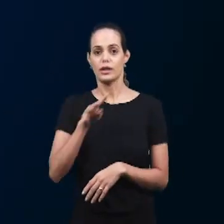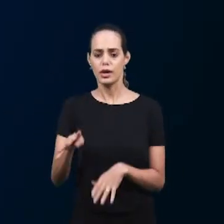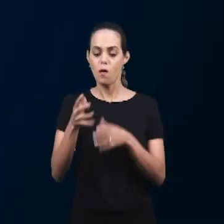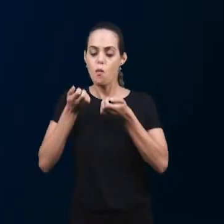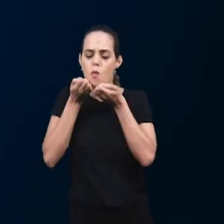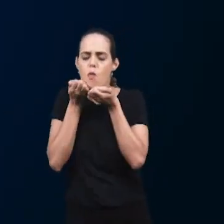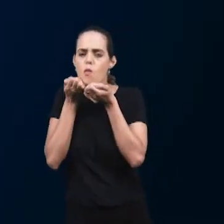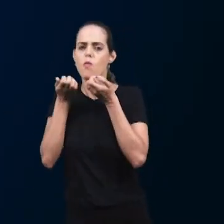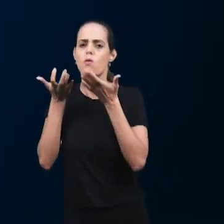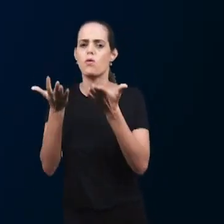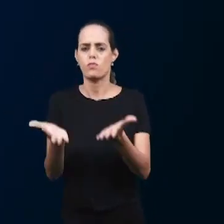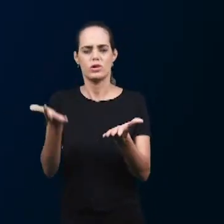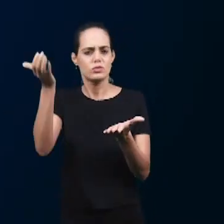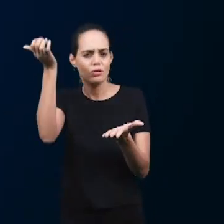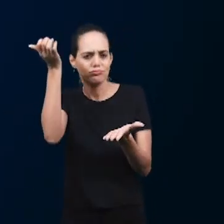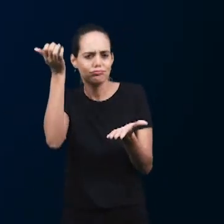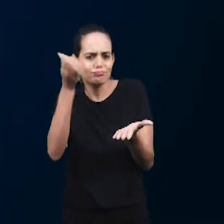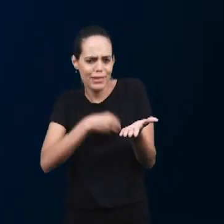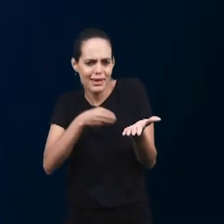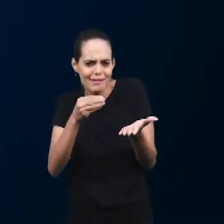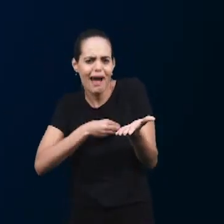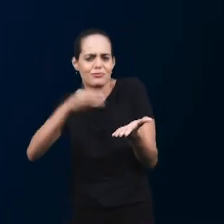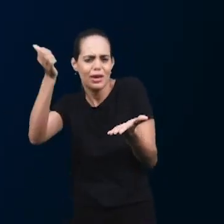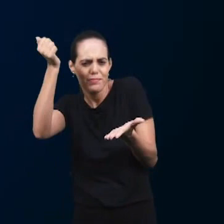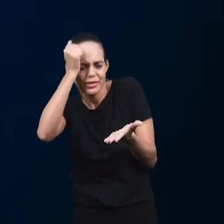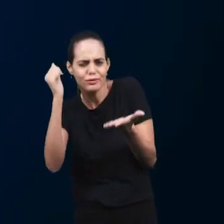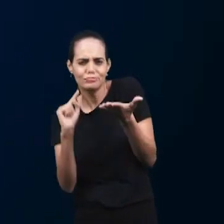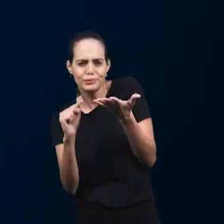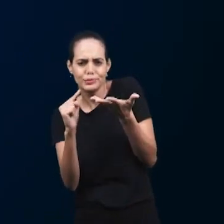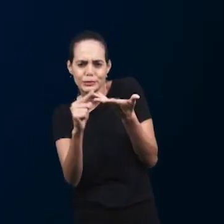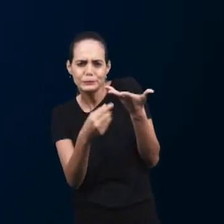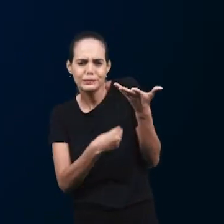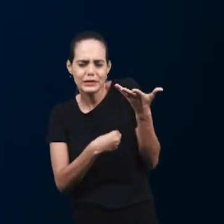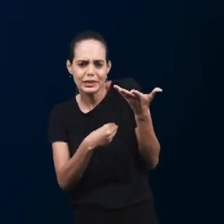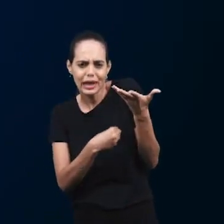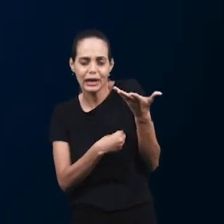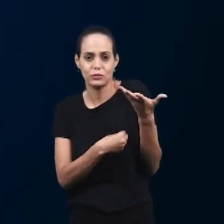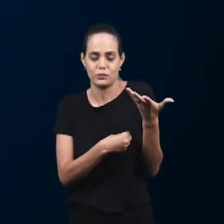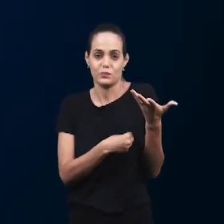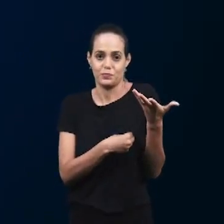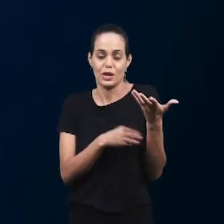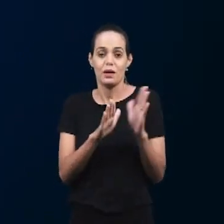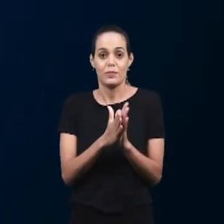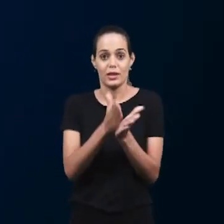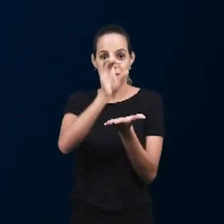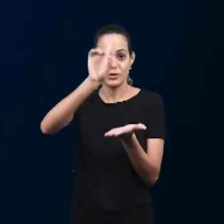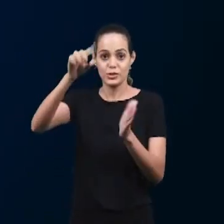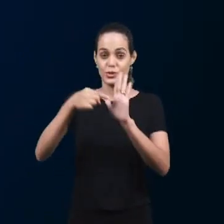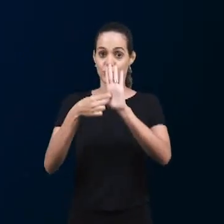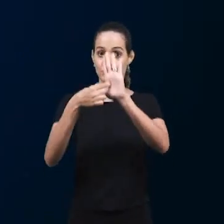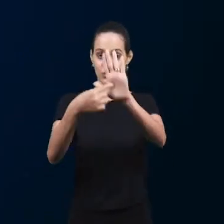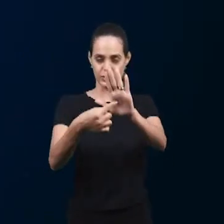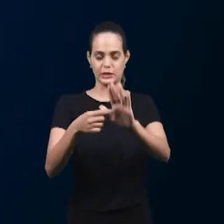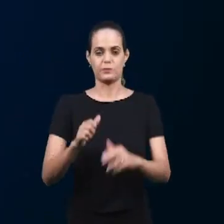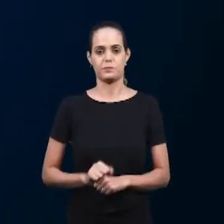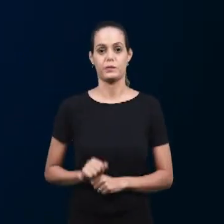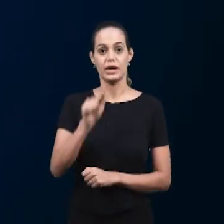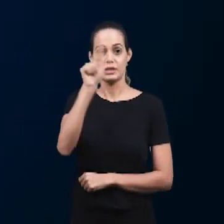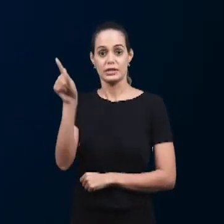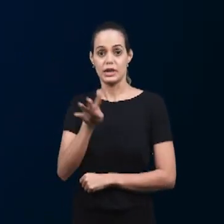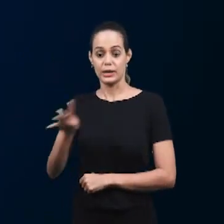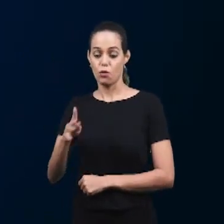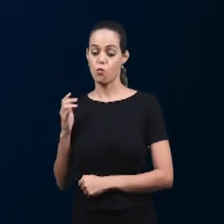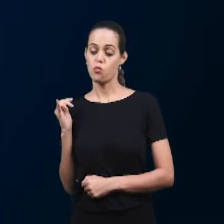ele confessa ali o seu pecado, Quando Zaqueu ali, a palavra nos fala, e levantando-se Zaqueu, disse